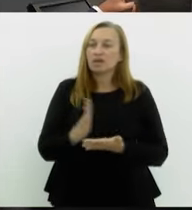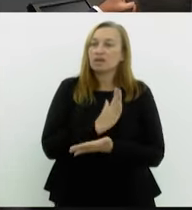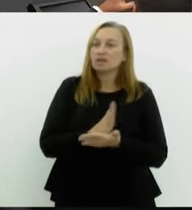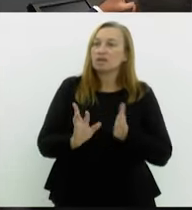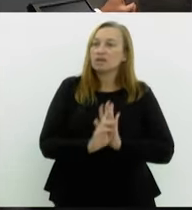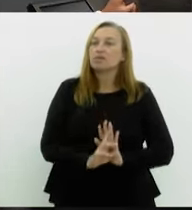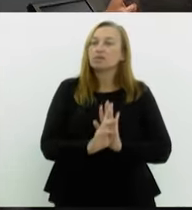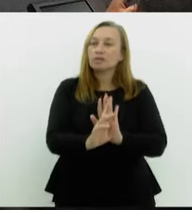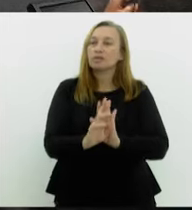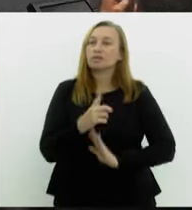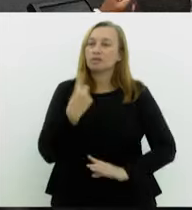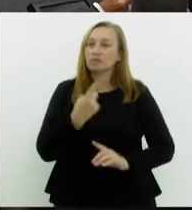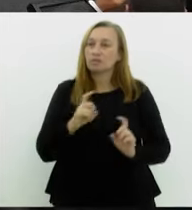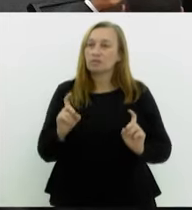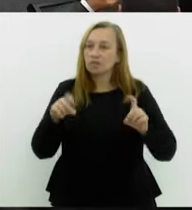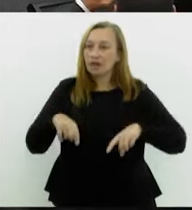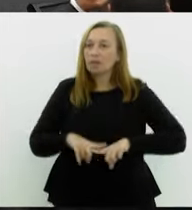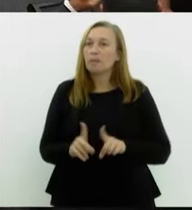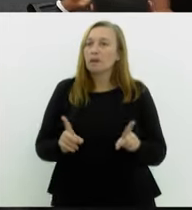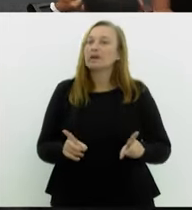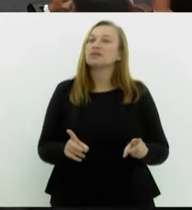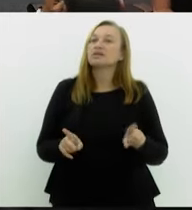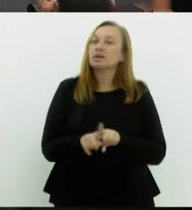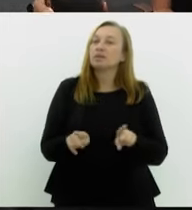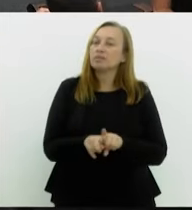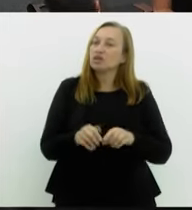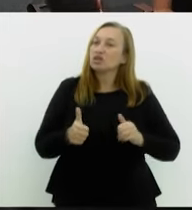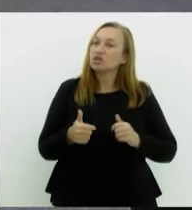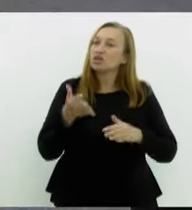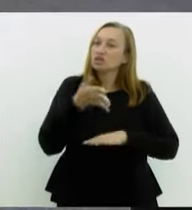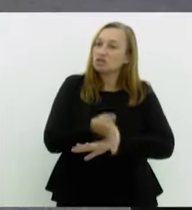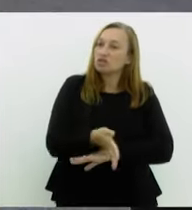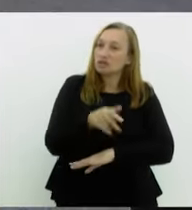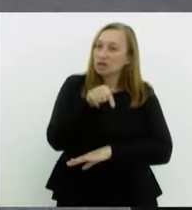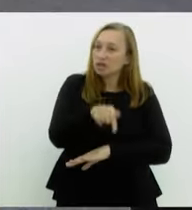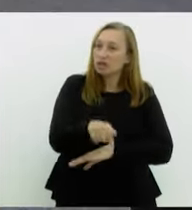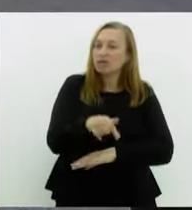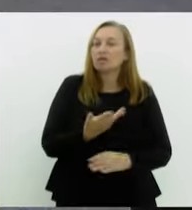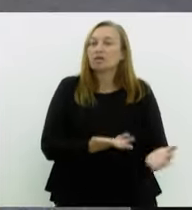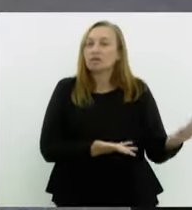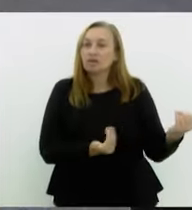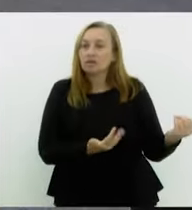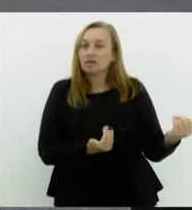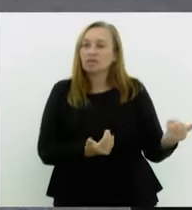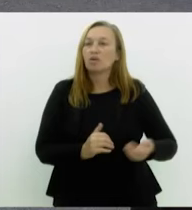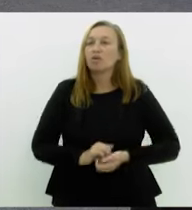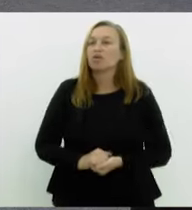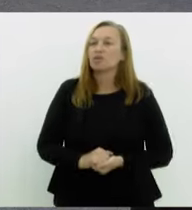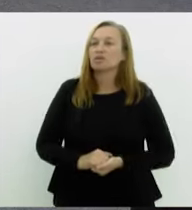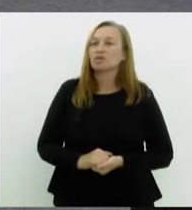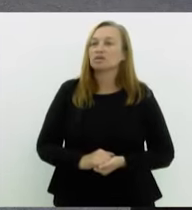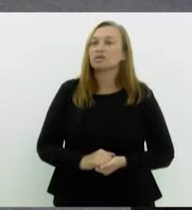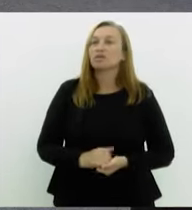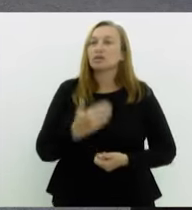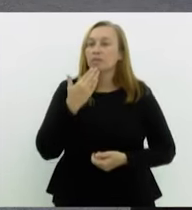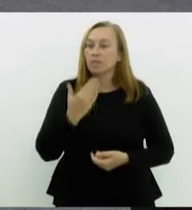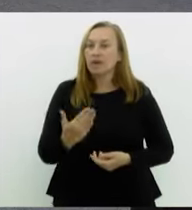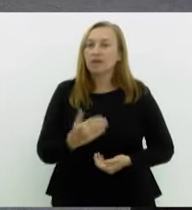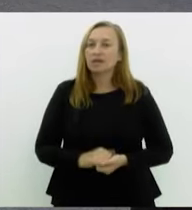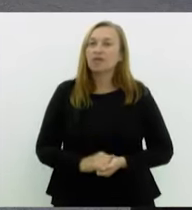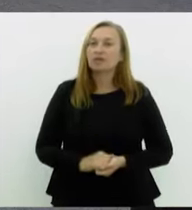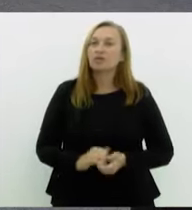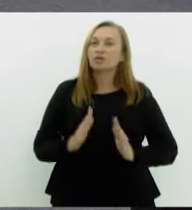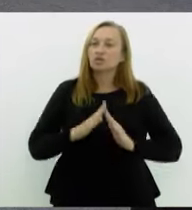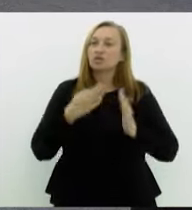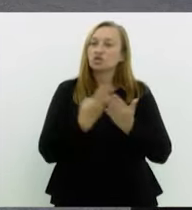pelo nosso mandato, mas aquela que também chega aqui no Parlamento Juvenil, pede e demanda a mesma coisa. Uma escola